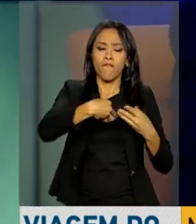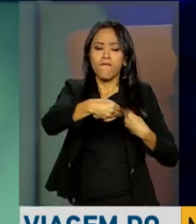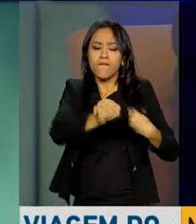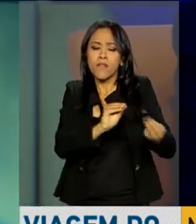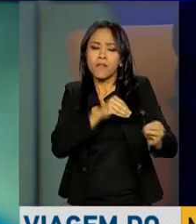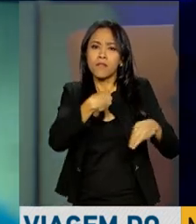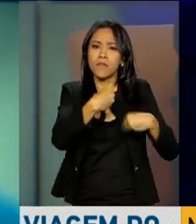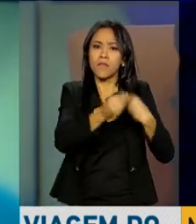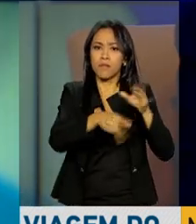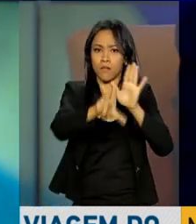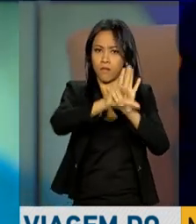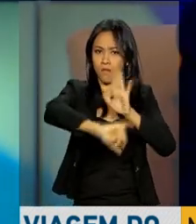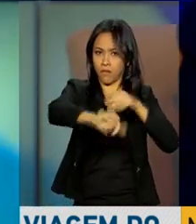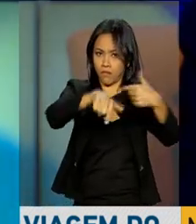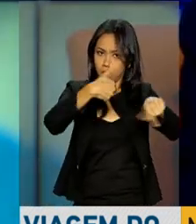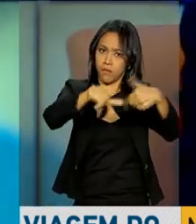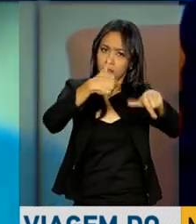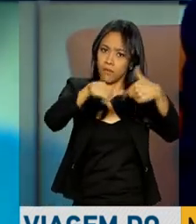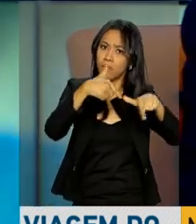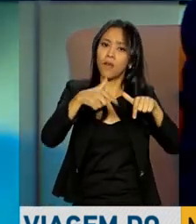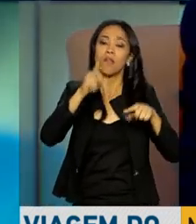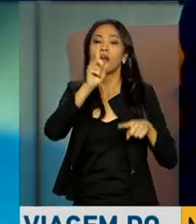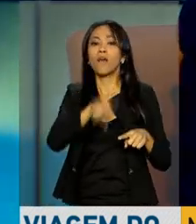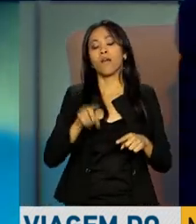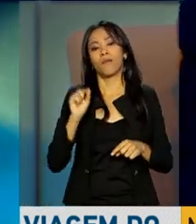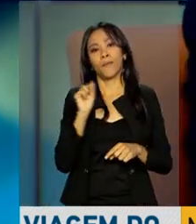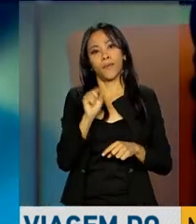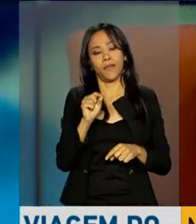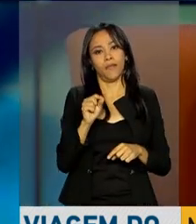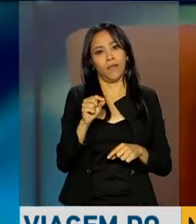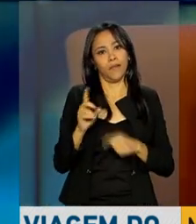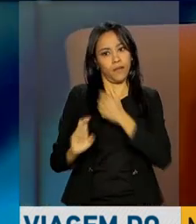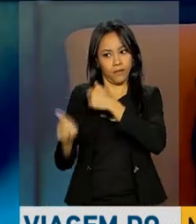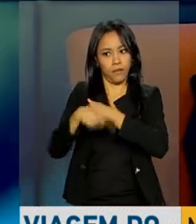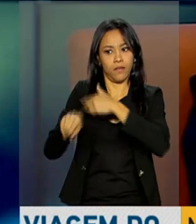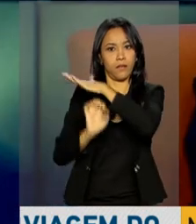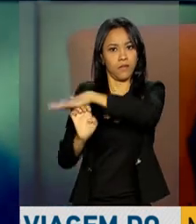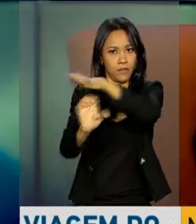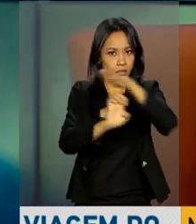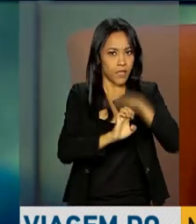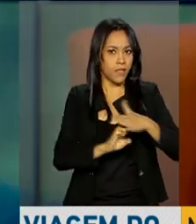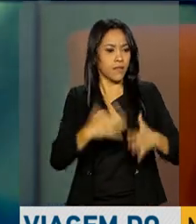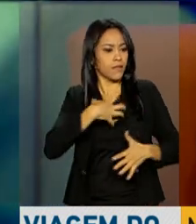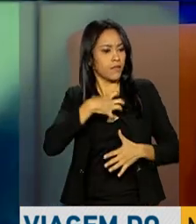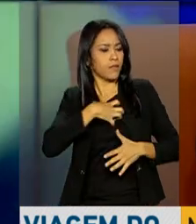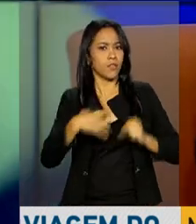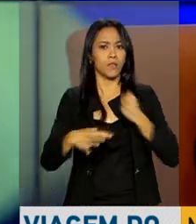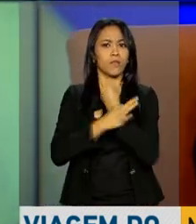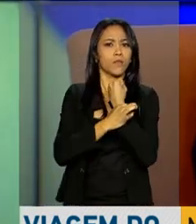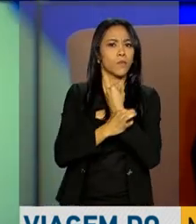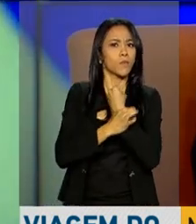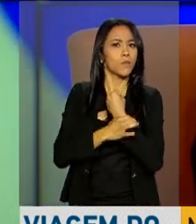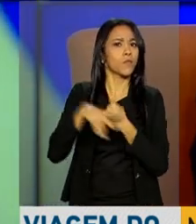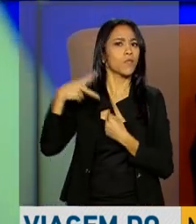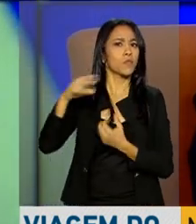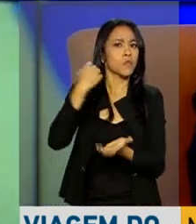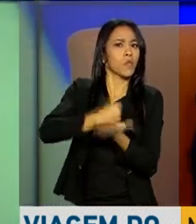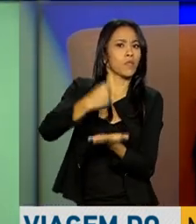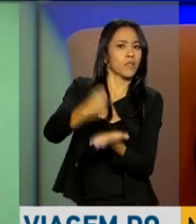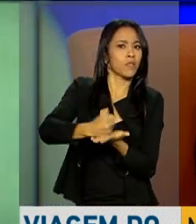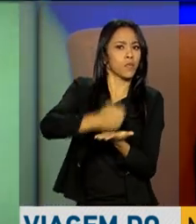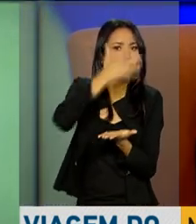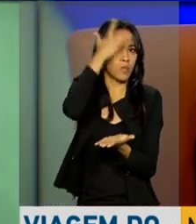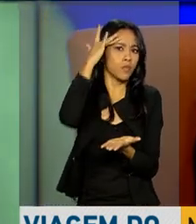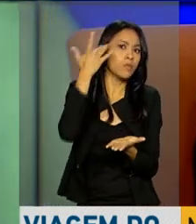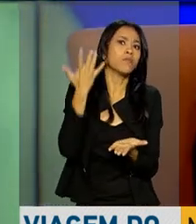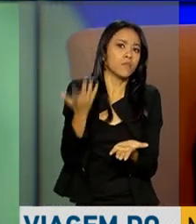flexibilização da legislação trabalhista, é a possibilidade do empresário também sentir-se mais seguro nas suas contratações. Tanto